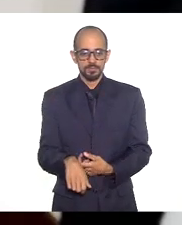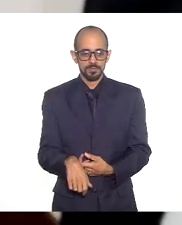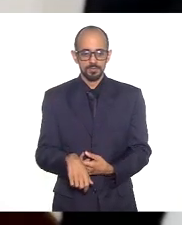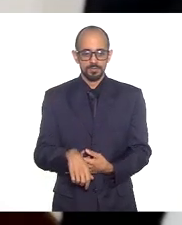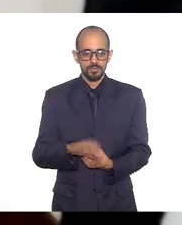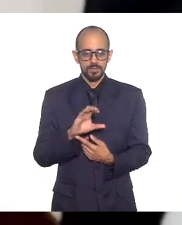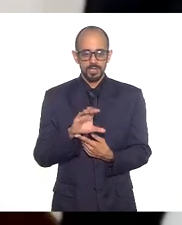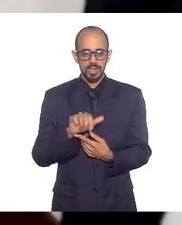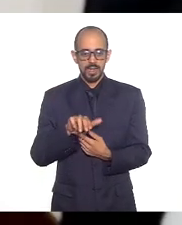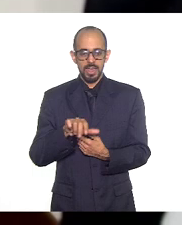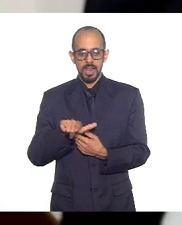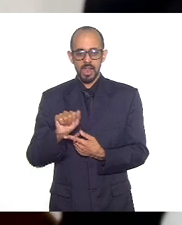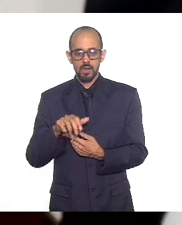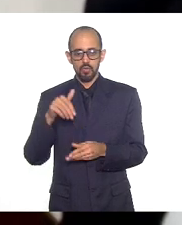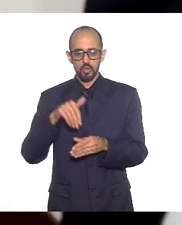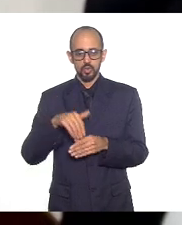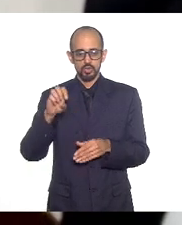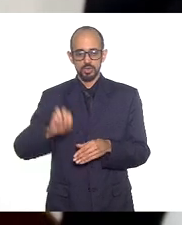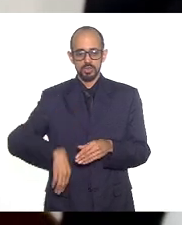Deputado Márcio Canella votou sim.